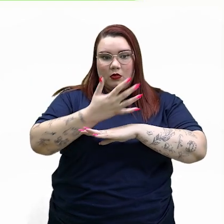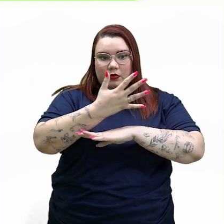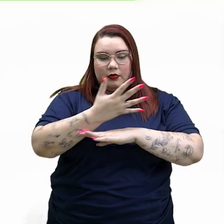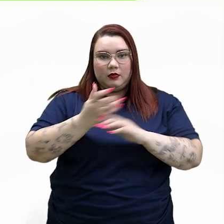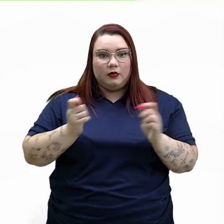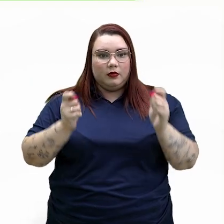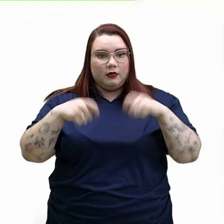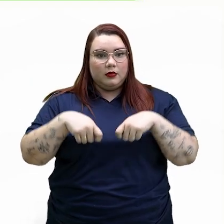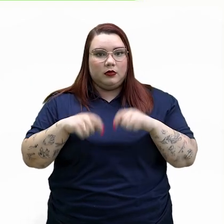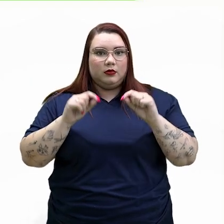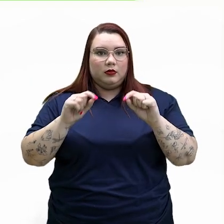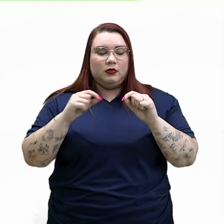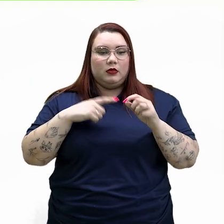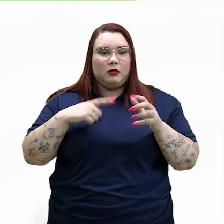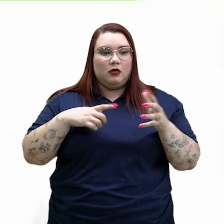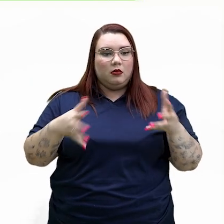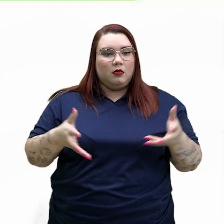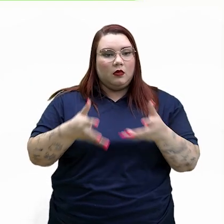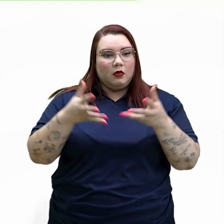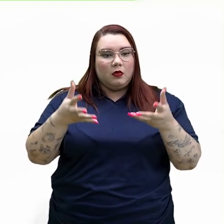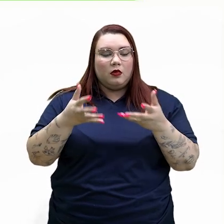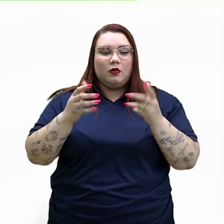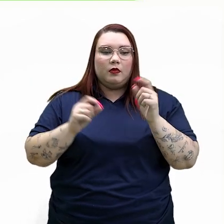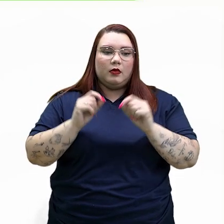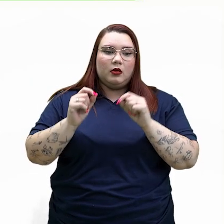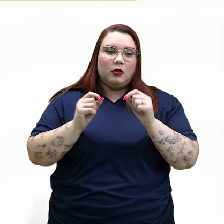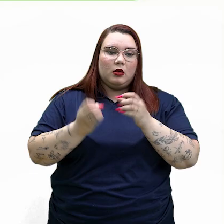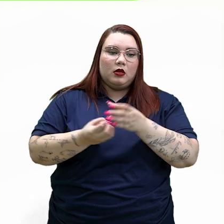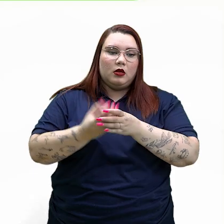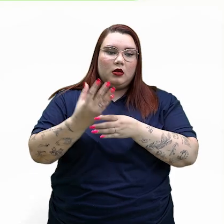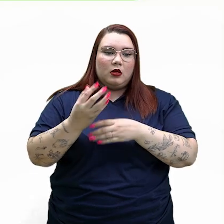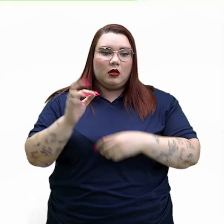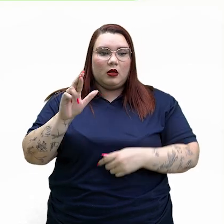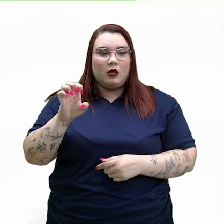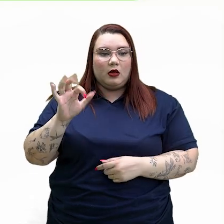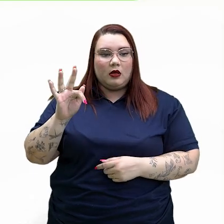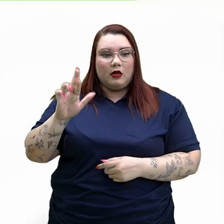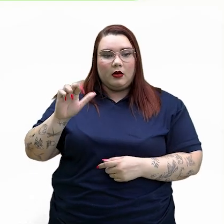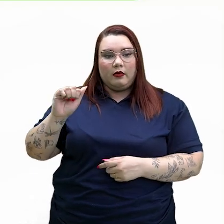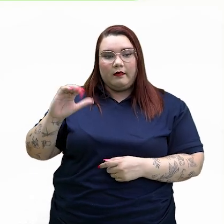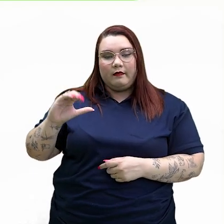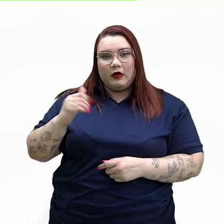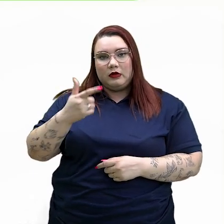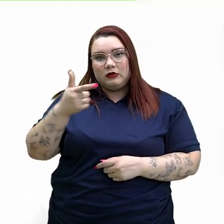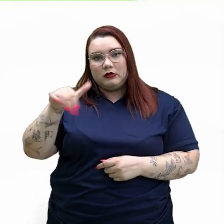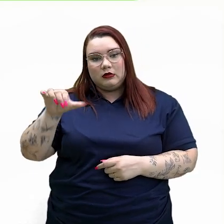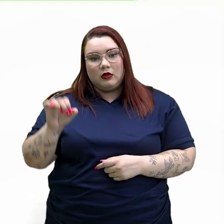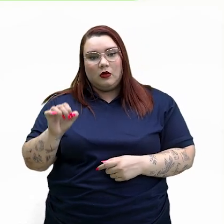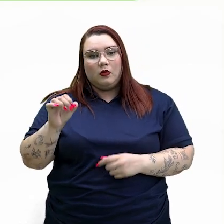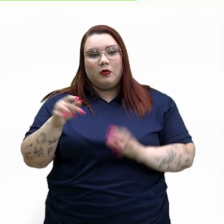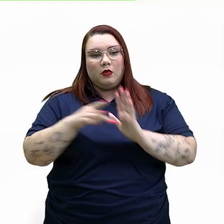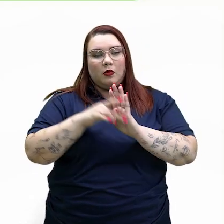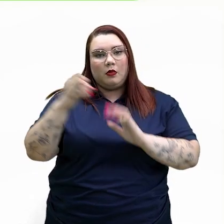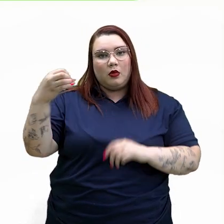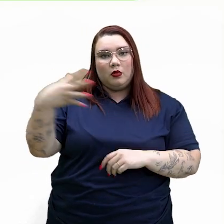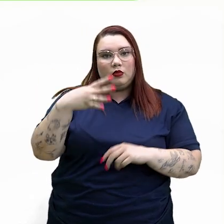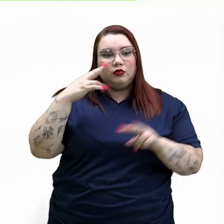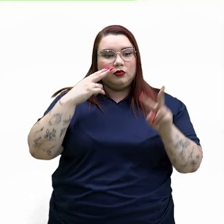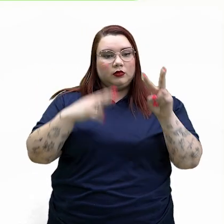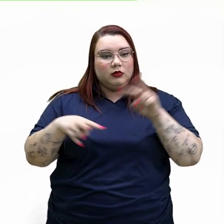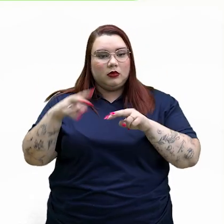ópticos capazes de promover a refração da luz visível. São formadas